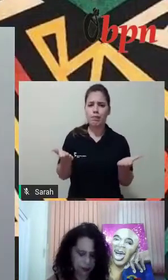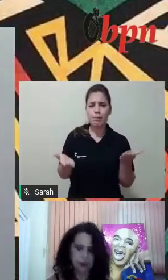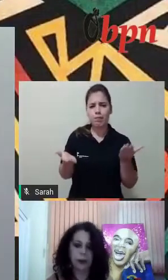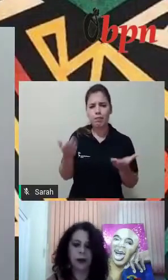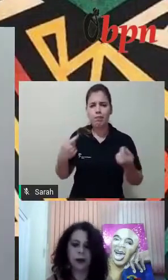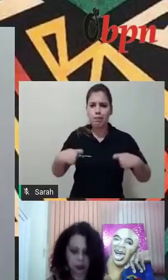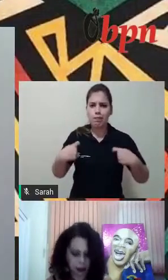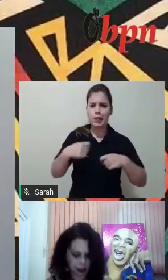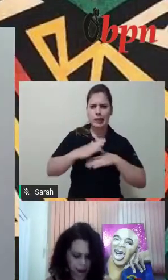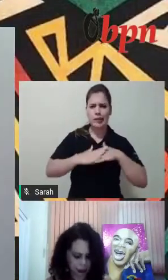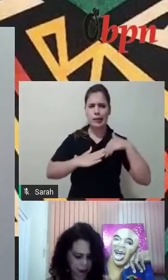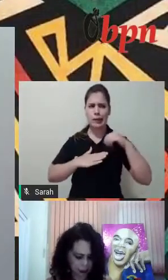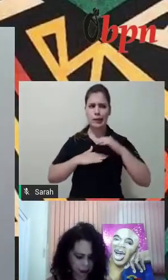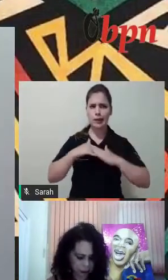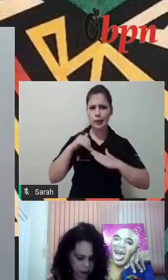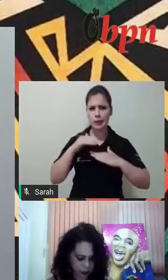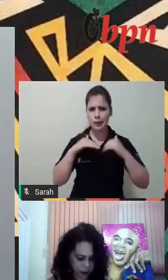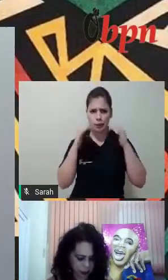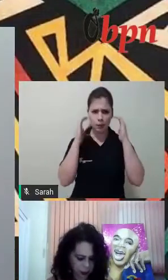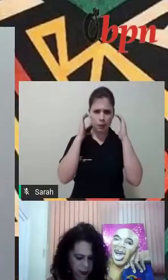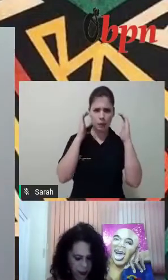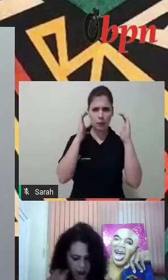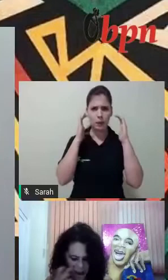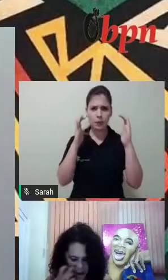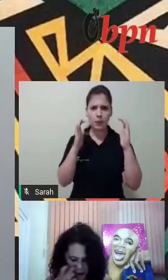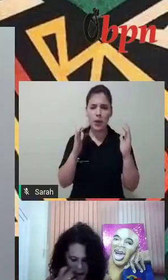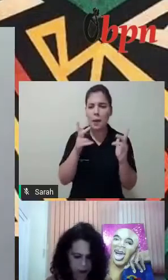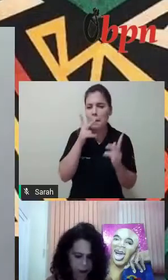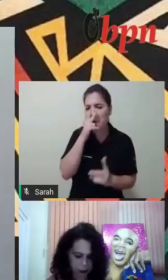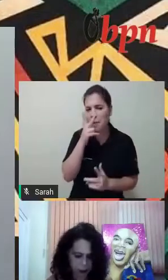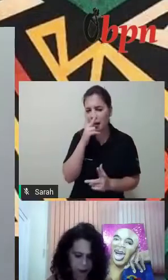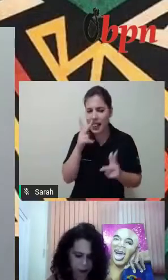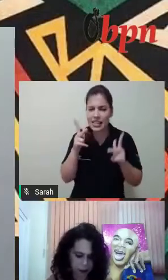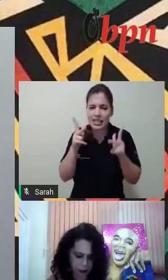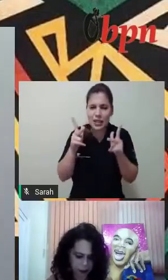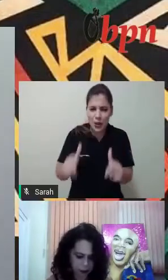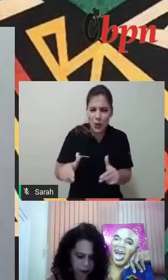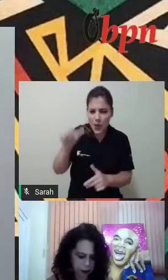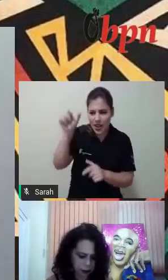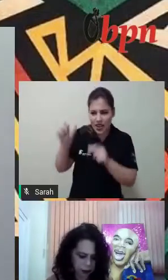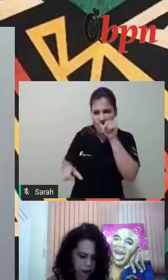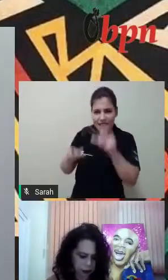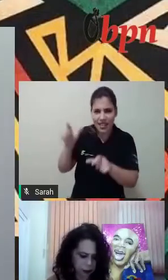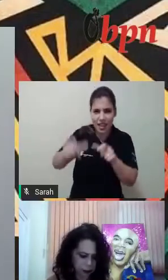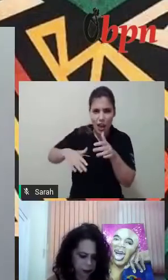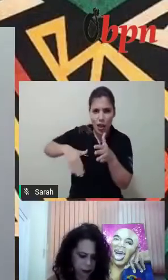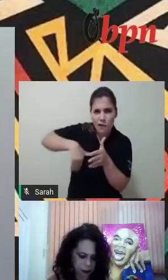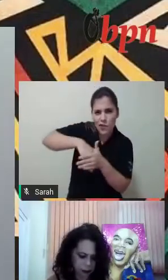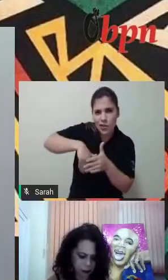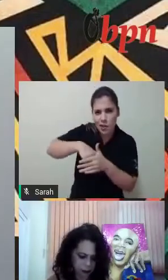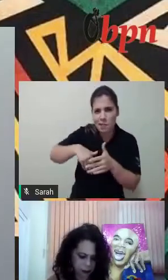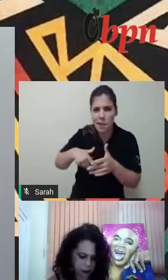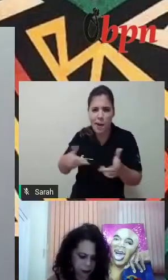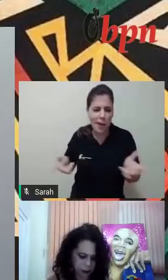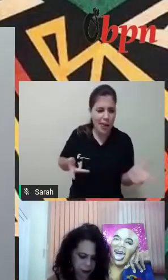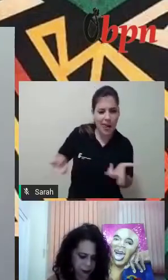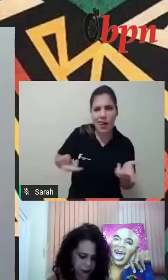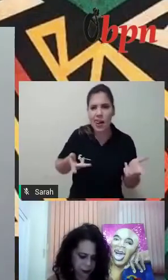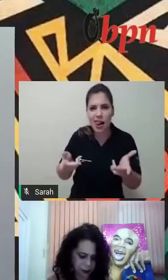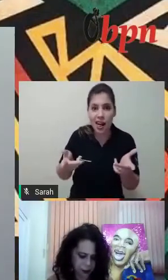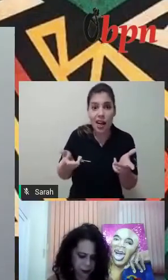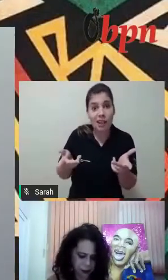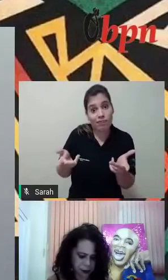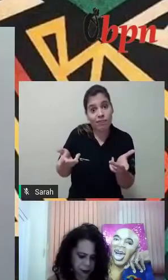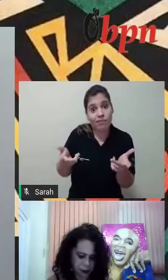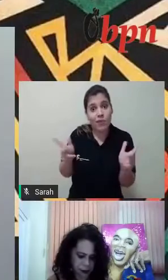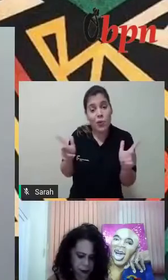que permite o jogador de futebol fazer os seus dribles. E